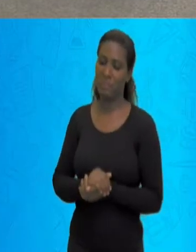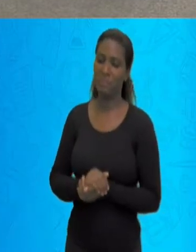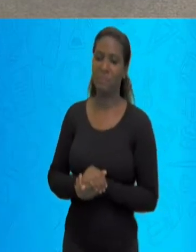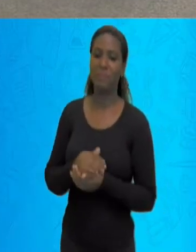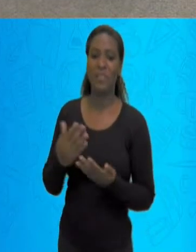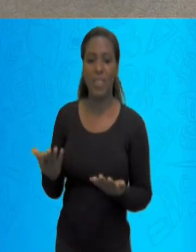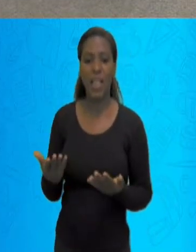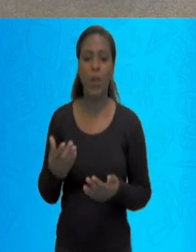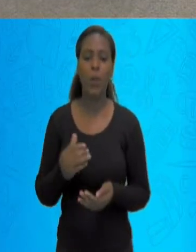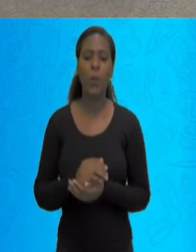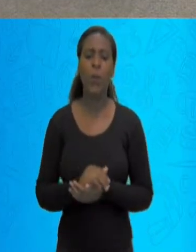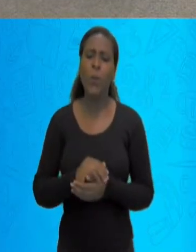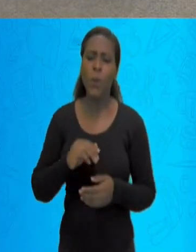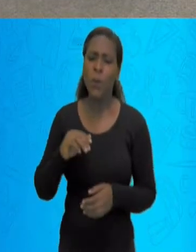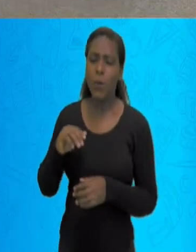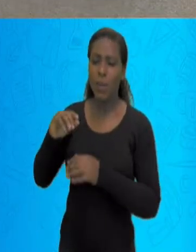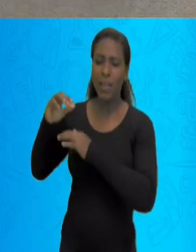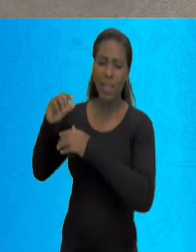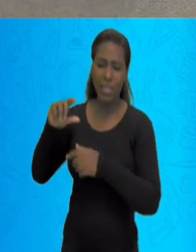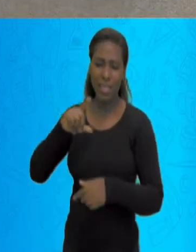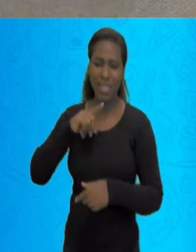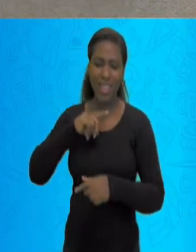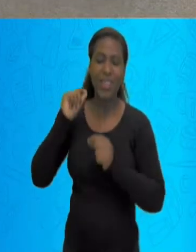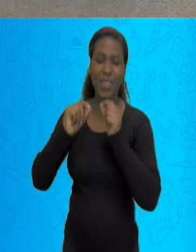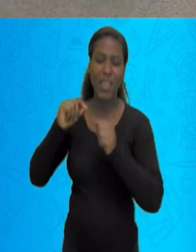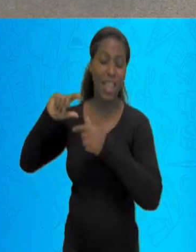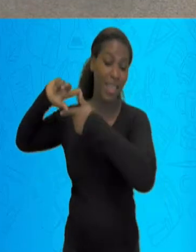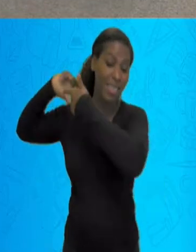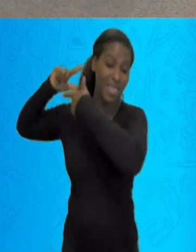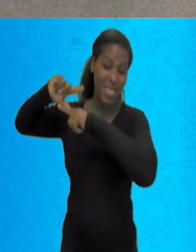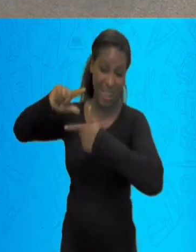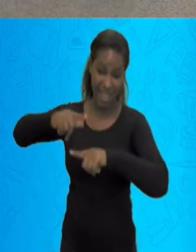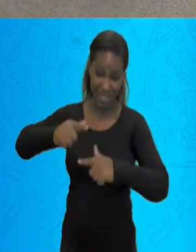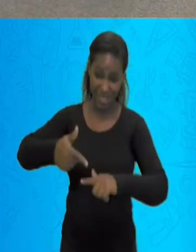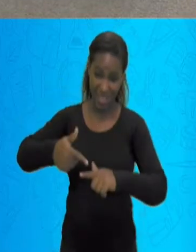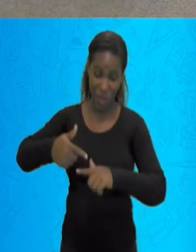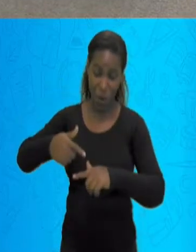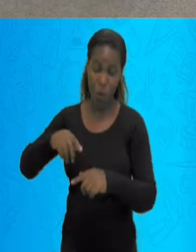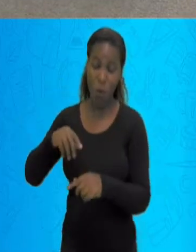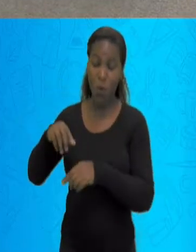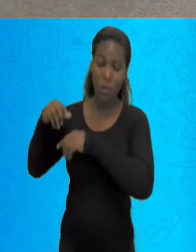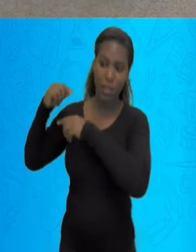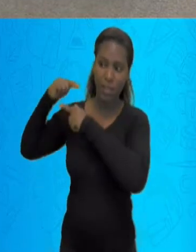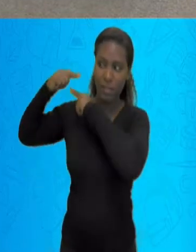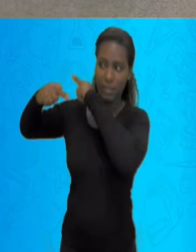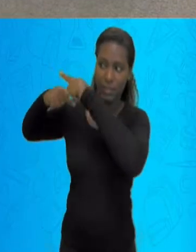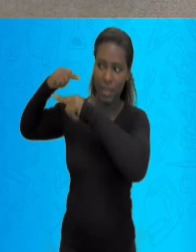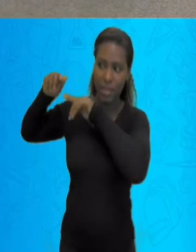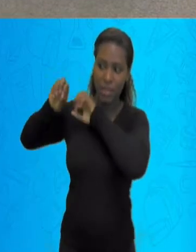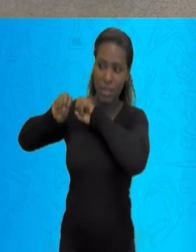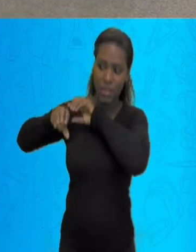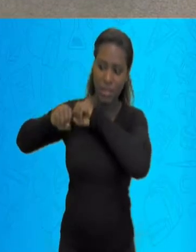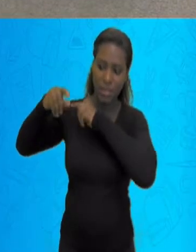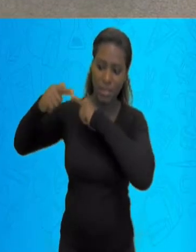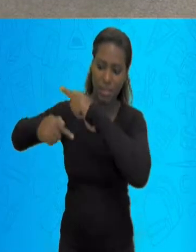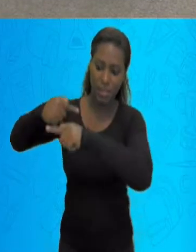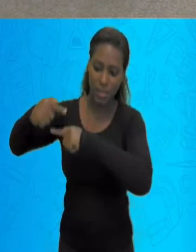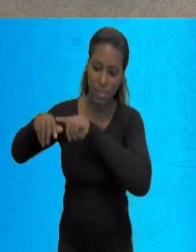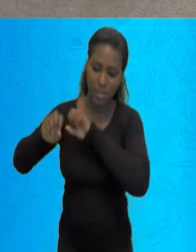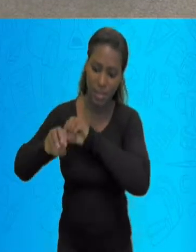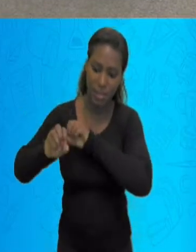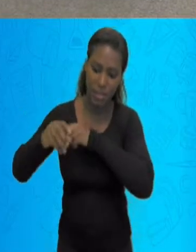são transmitidas de geração em geração. Geralmente, o folclore são